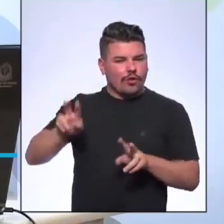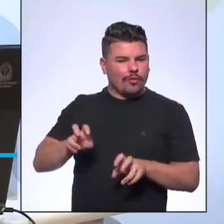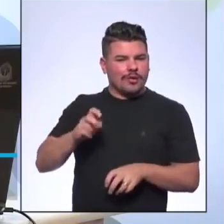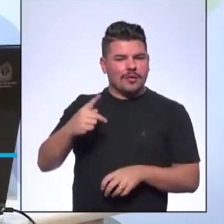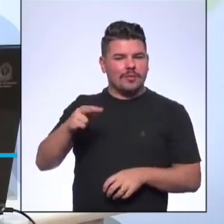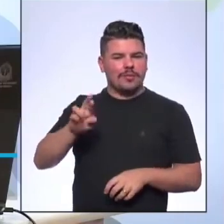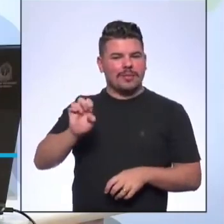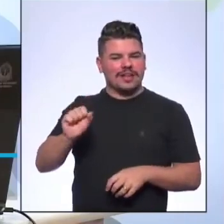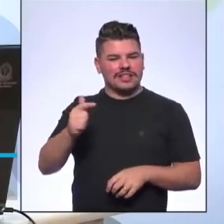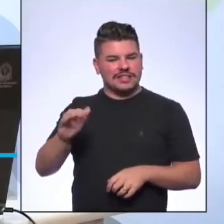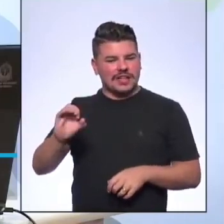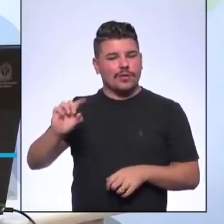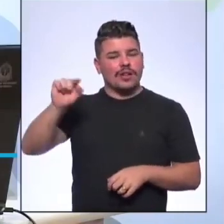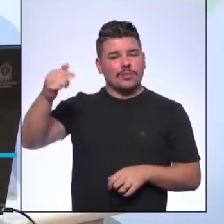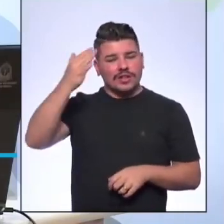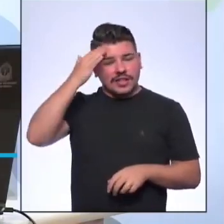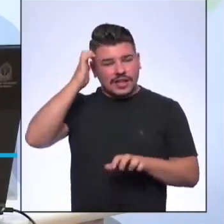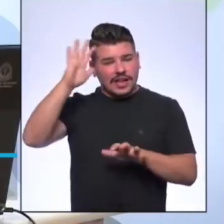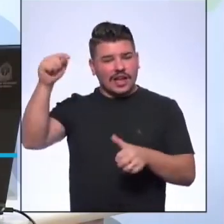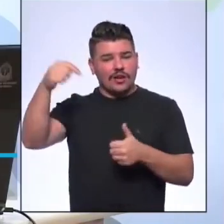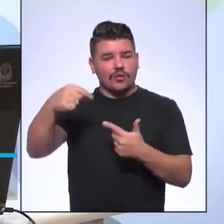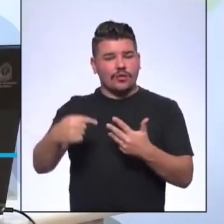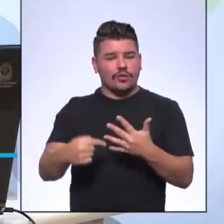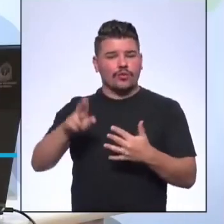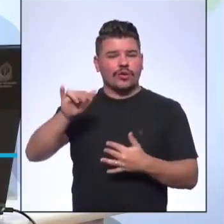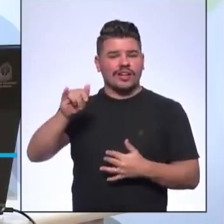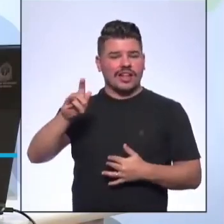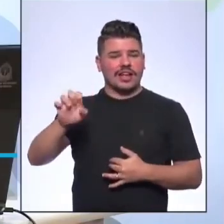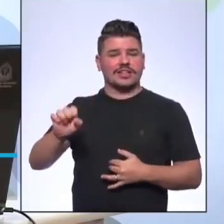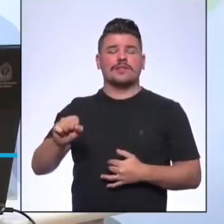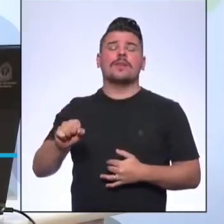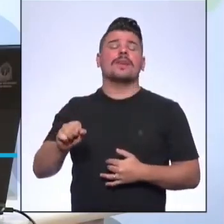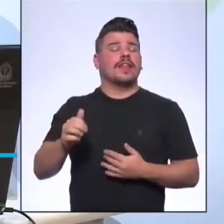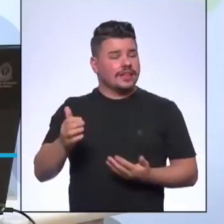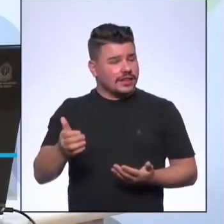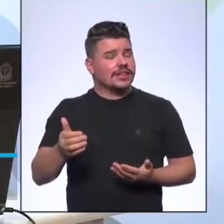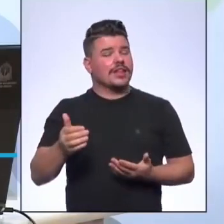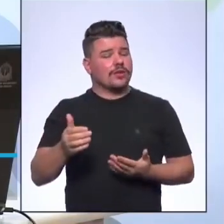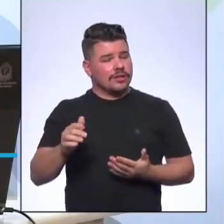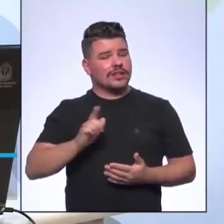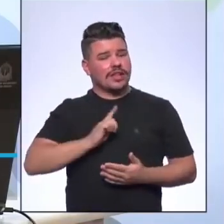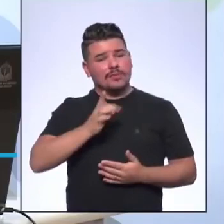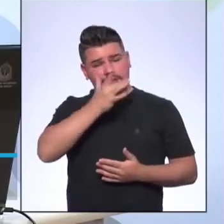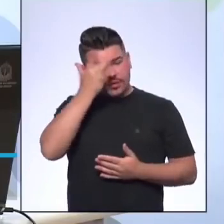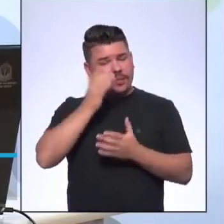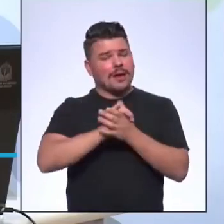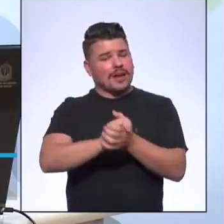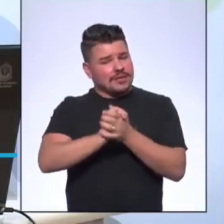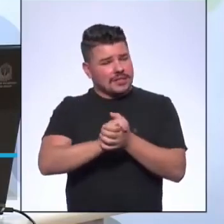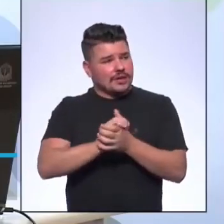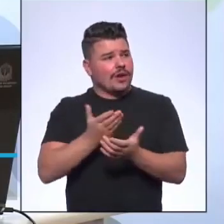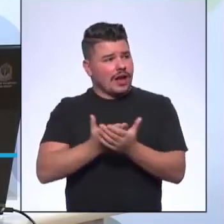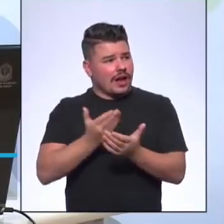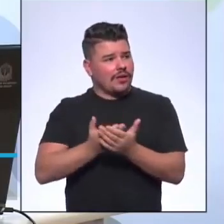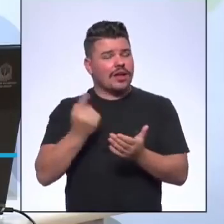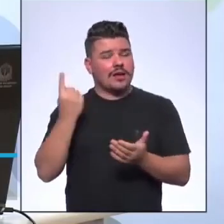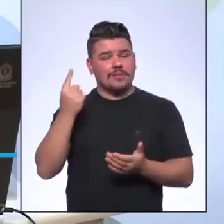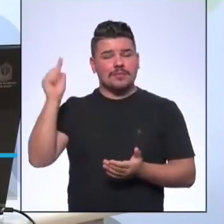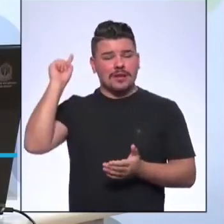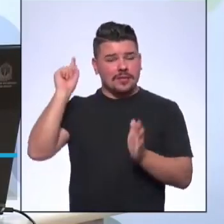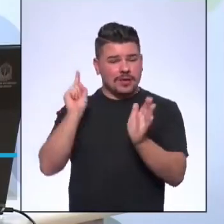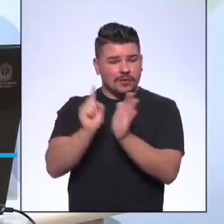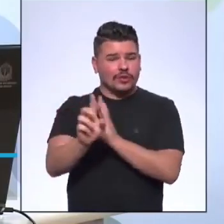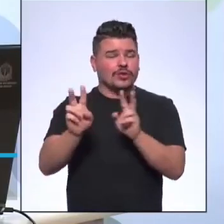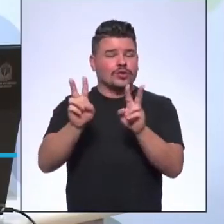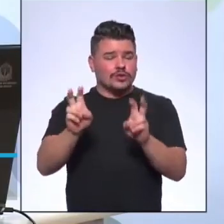tantas unidades, né? Isso, é isso Ô, Gibas, mesmo, Fabião. e tem um pessoal elogiando a aula, né? Tem aqui aquela primeira pergunta que você fez,